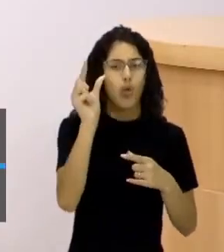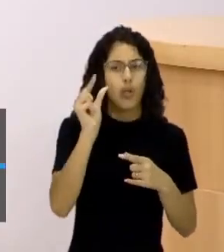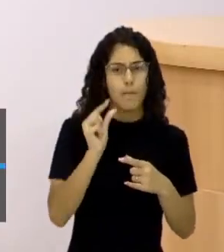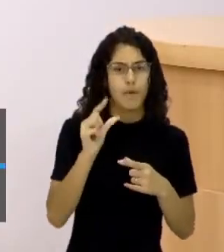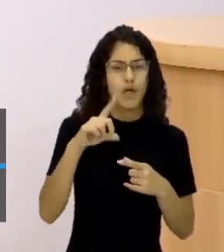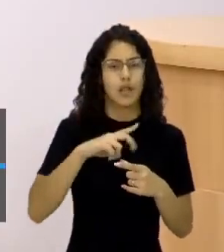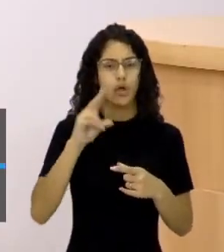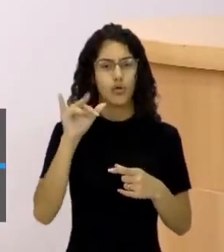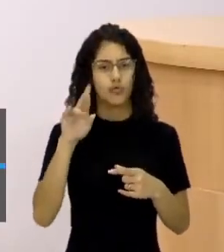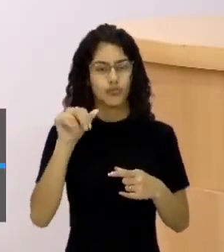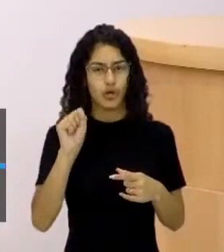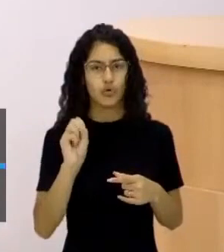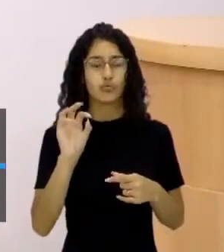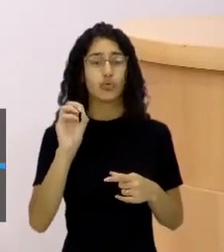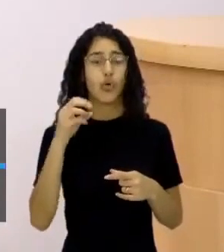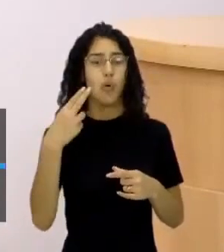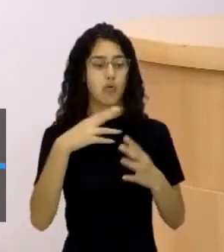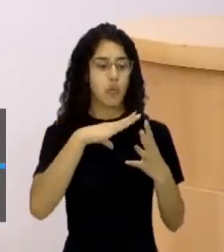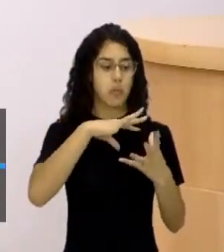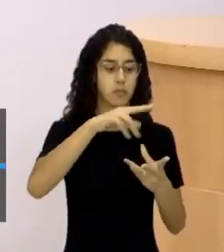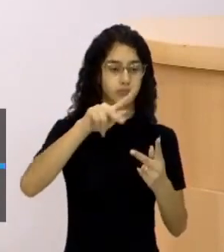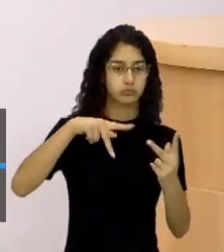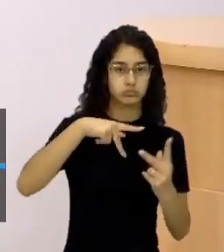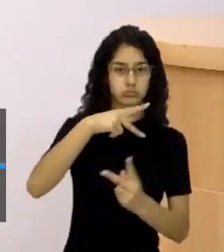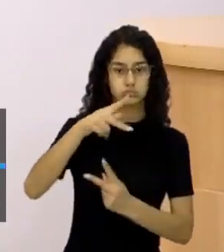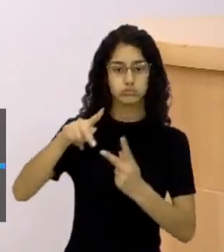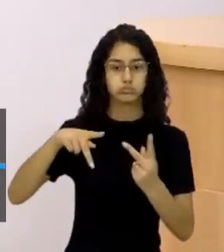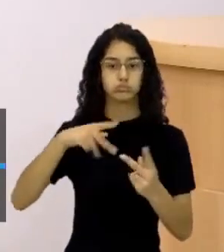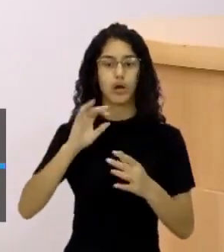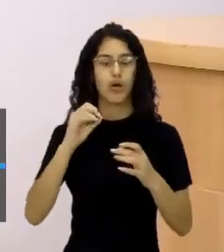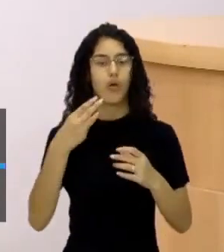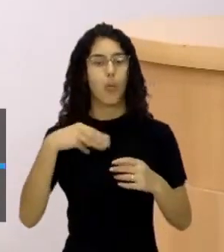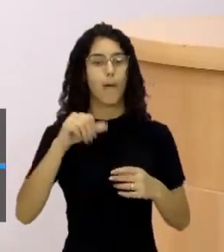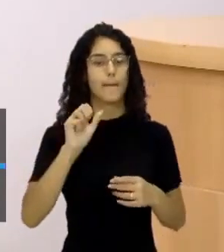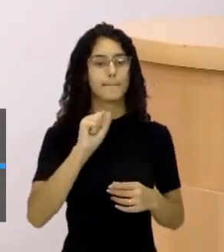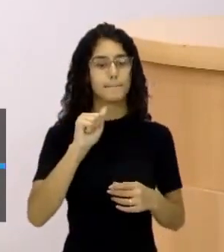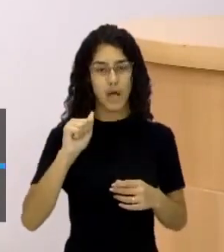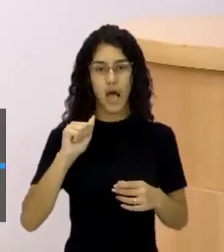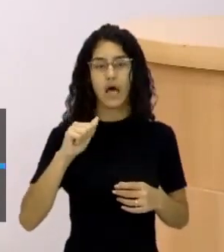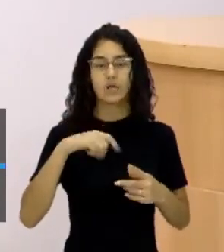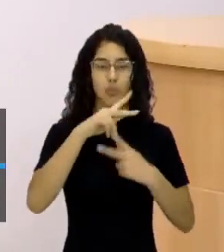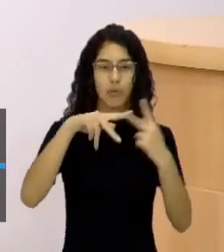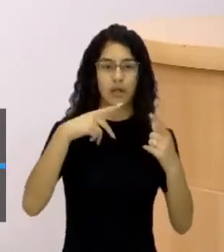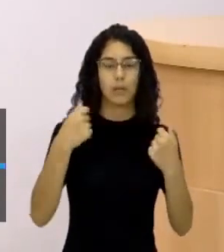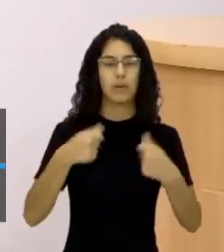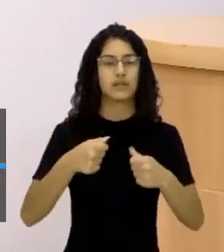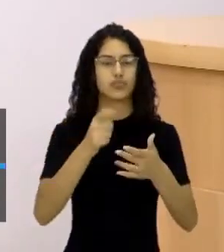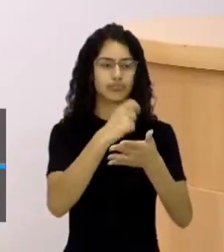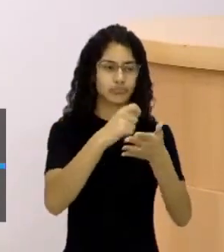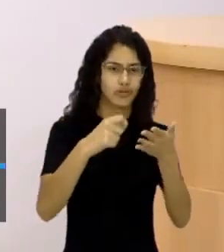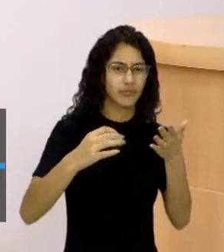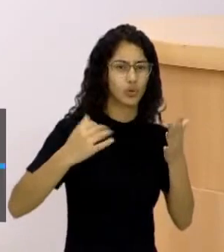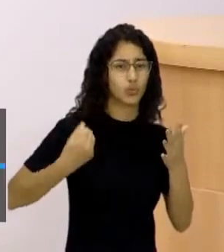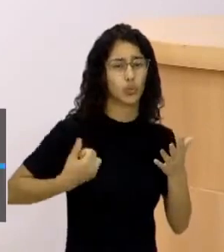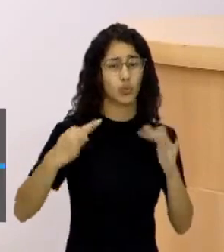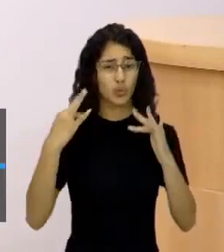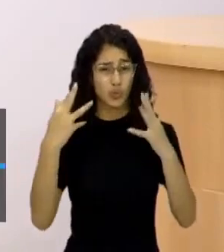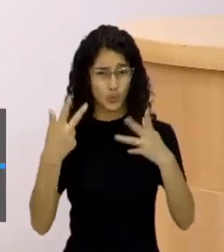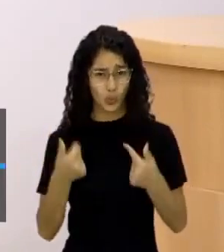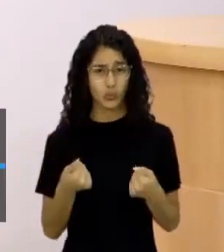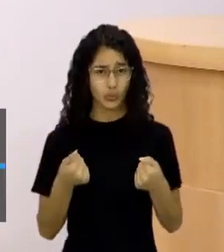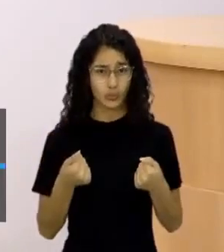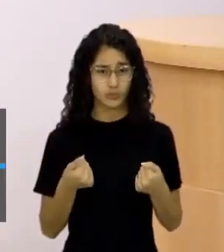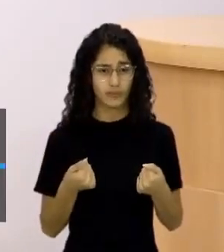de um vírus, ou do tamanho de um planeta, ou a massa de um planeta, eu tenho que escrever esse número deste